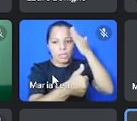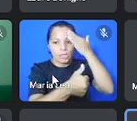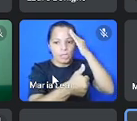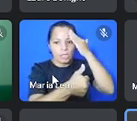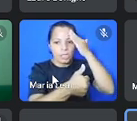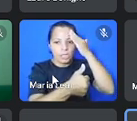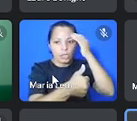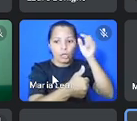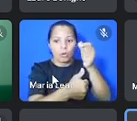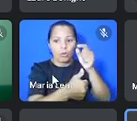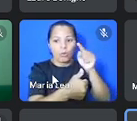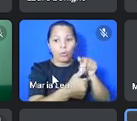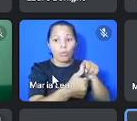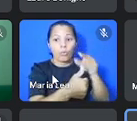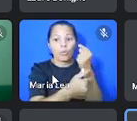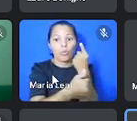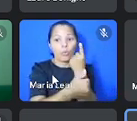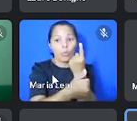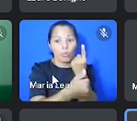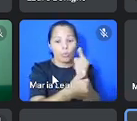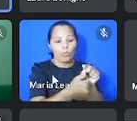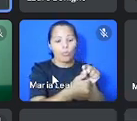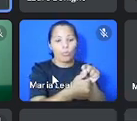O chuveirinho, você conhece o chuveirinho ou não?